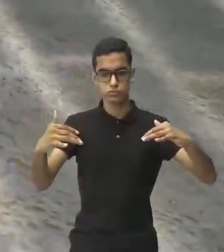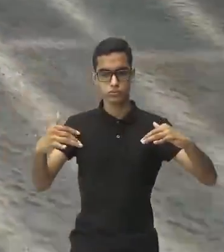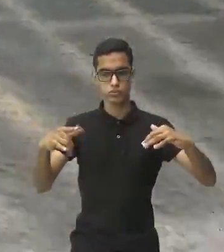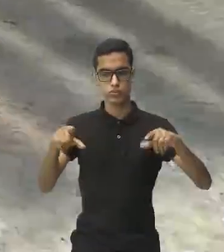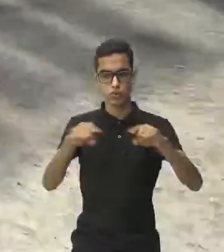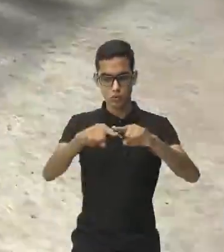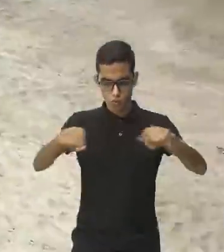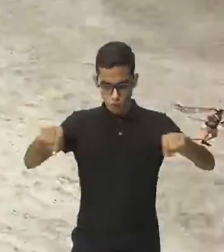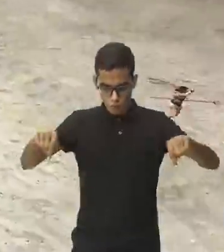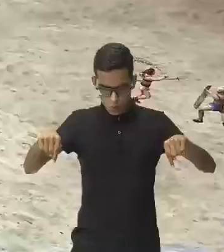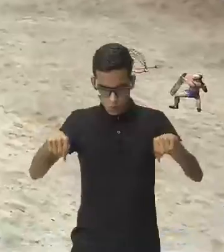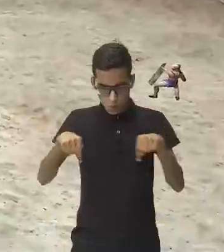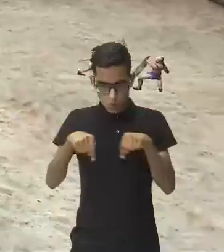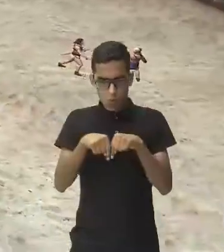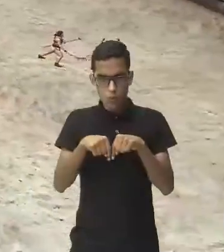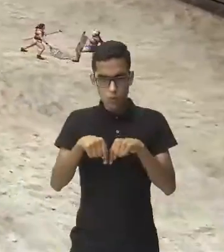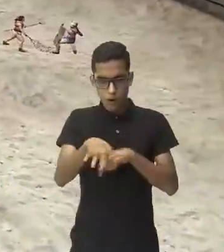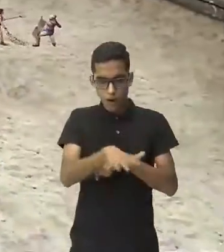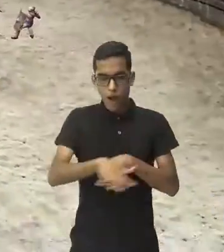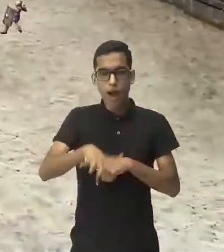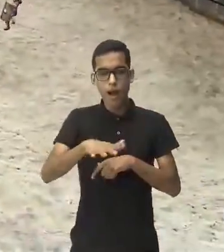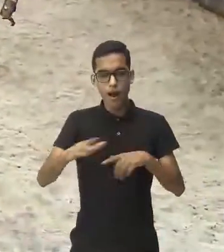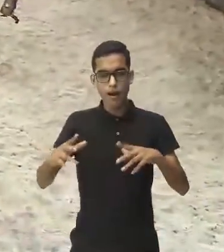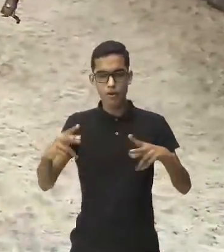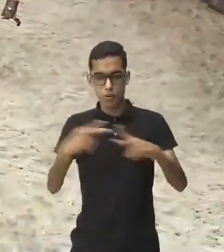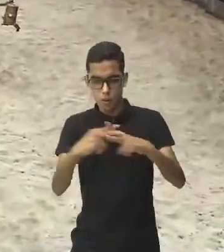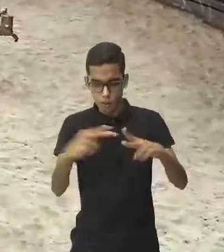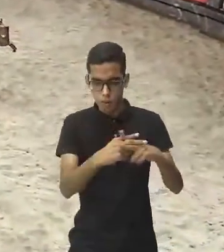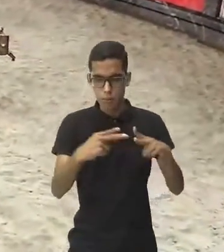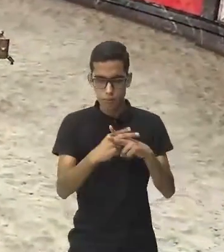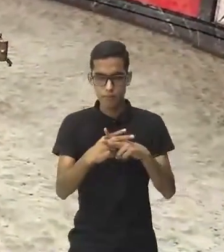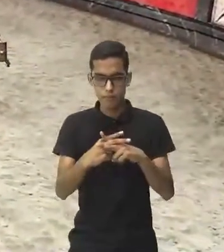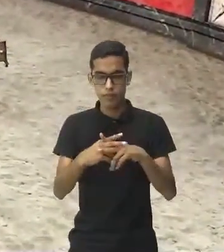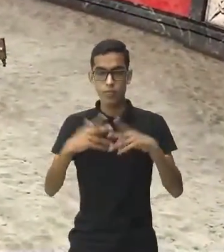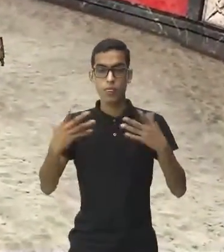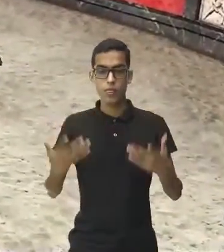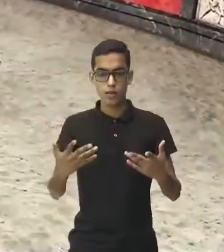pode-se dizer, era algo comum entre a política do pão e